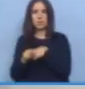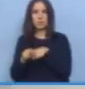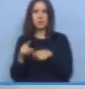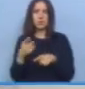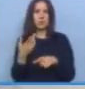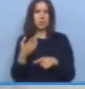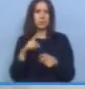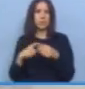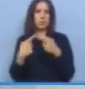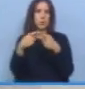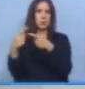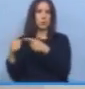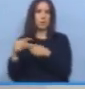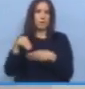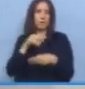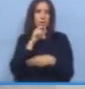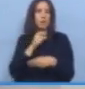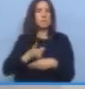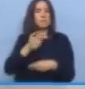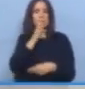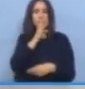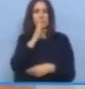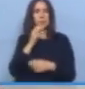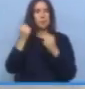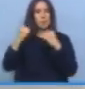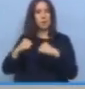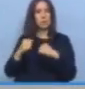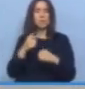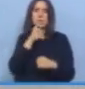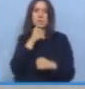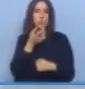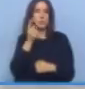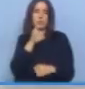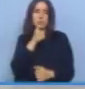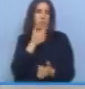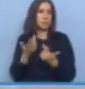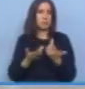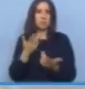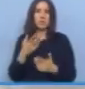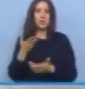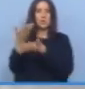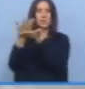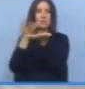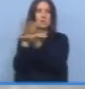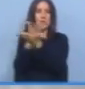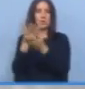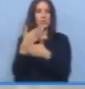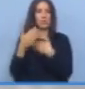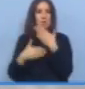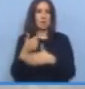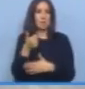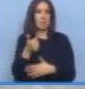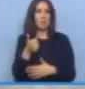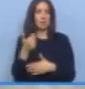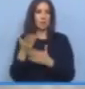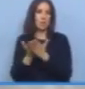aos vários parceiros que possam estar envolvidos, mais na implementação dos pactos do que na sua decisão, porque em termos de negociações a coisa já está